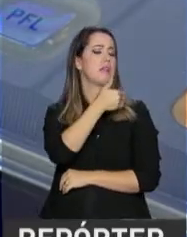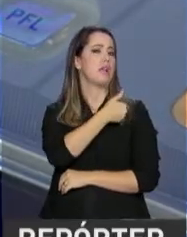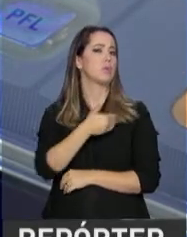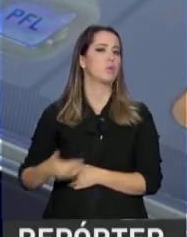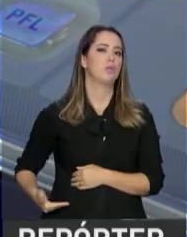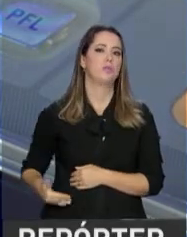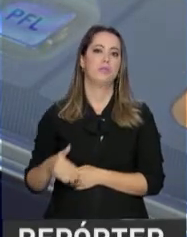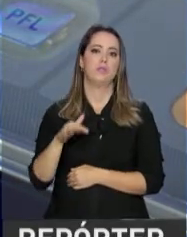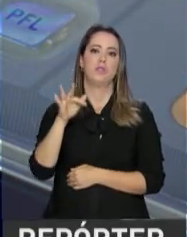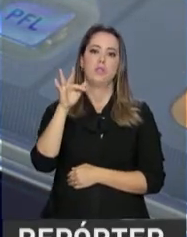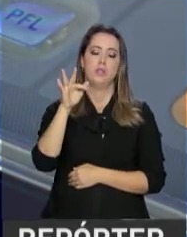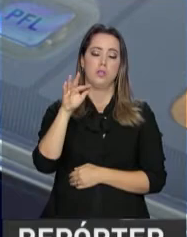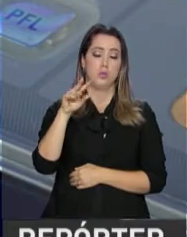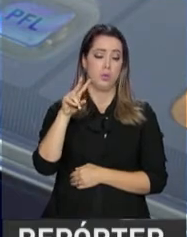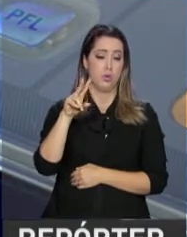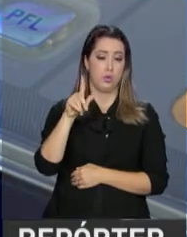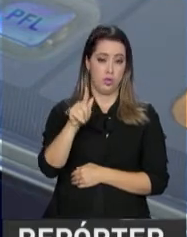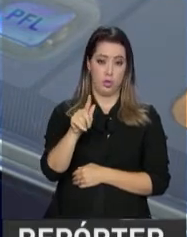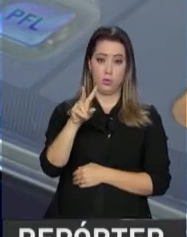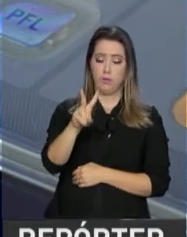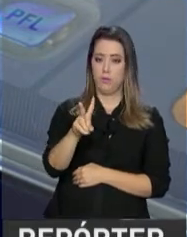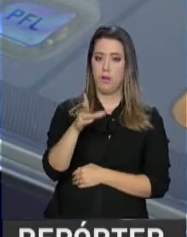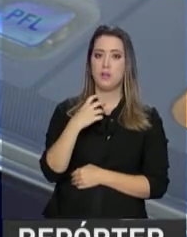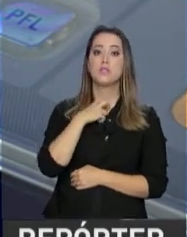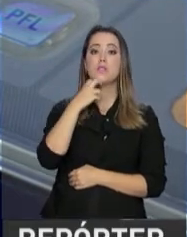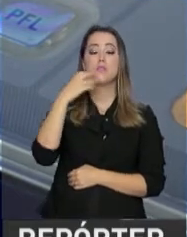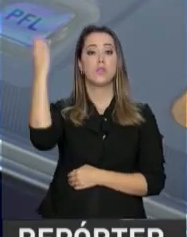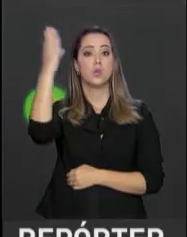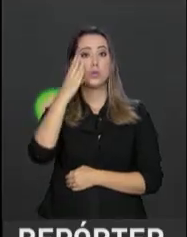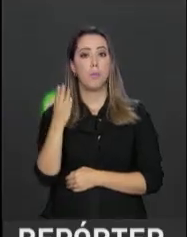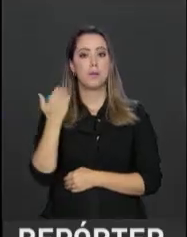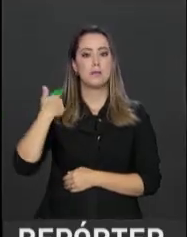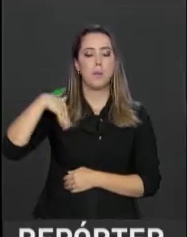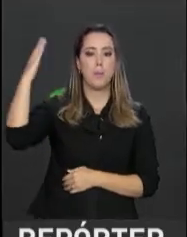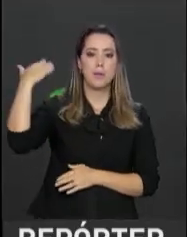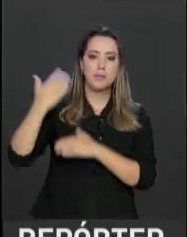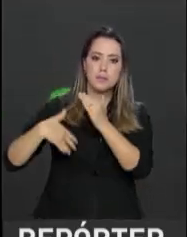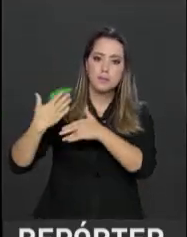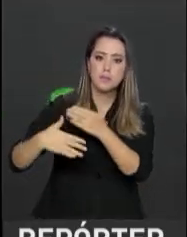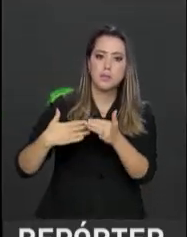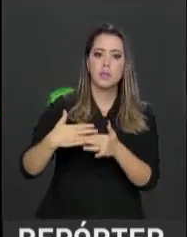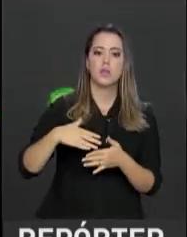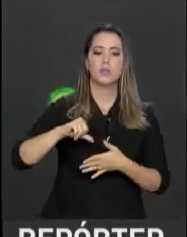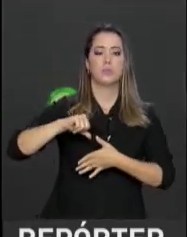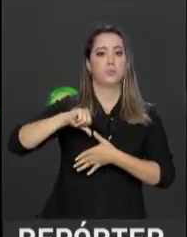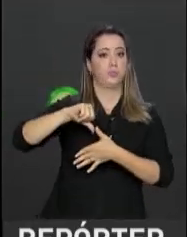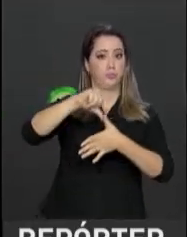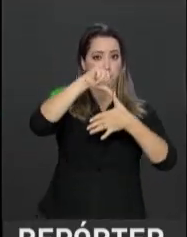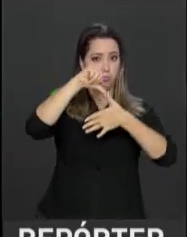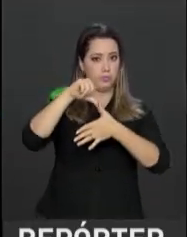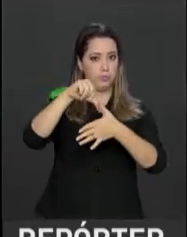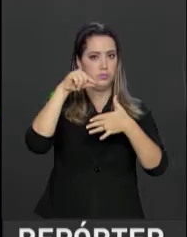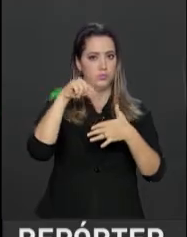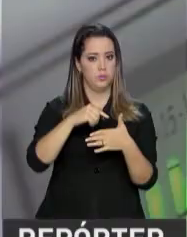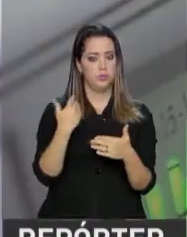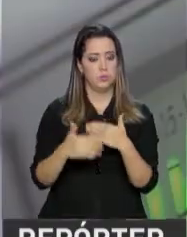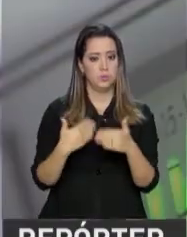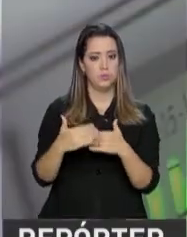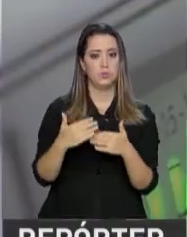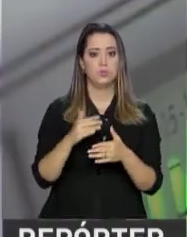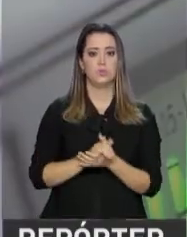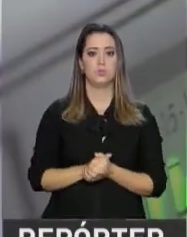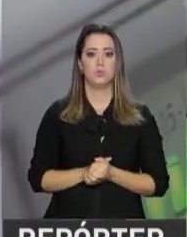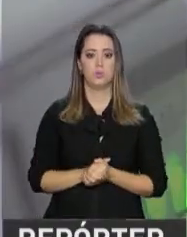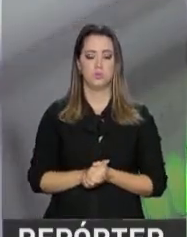um programa de rádio que está no ar há mais tempo no hemisfério sul a versão original de o guarani foi trilha do programa